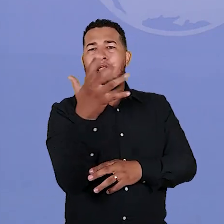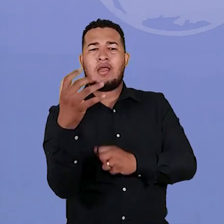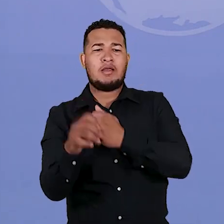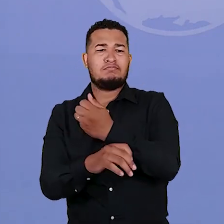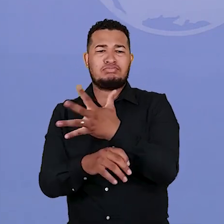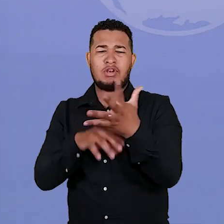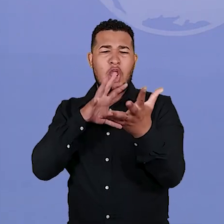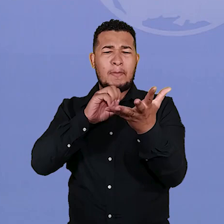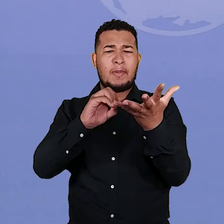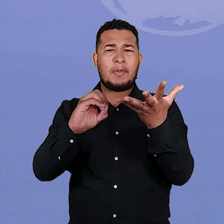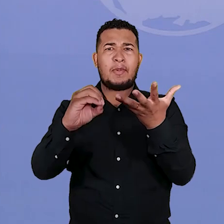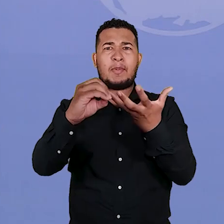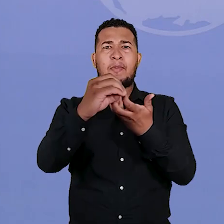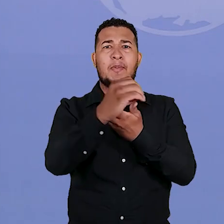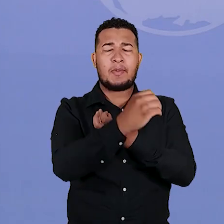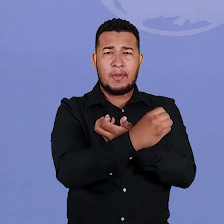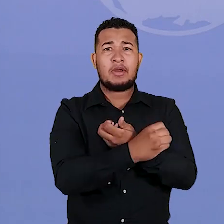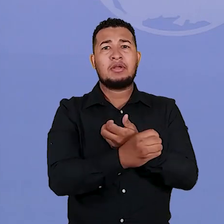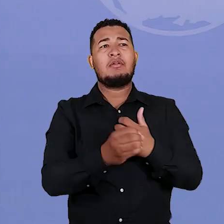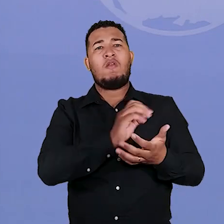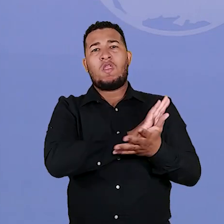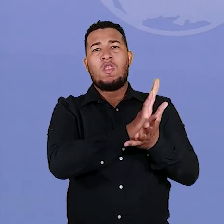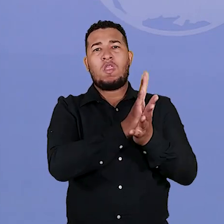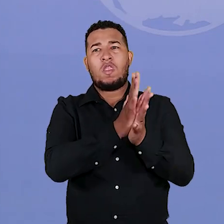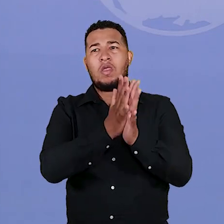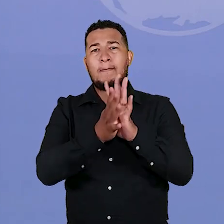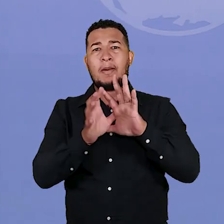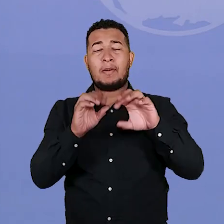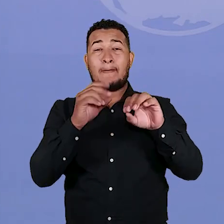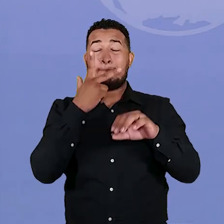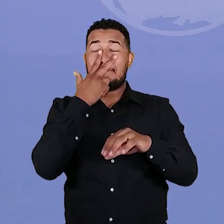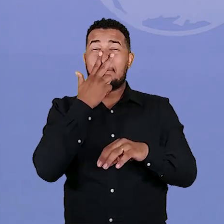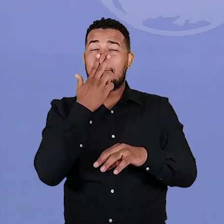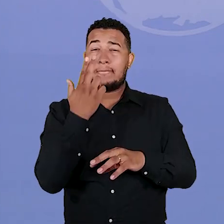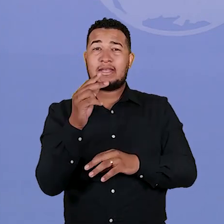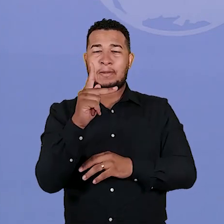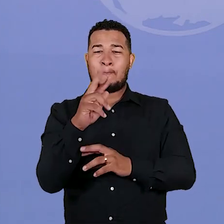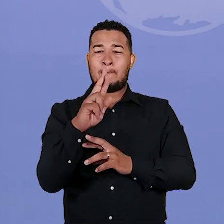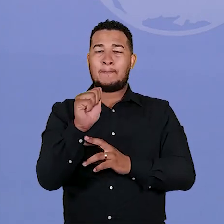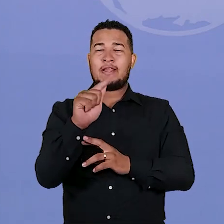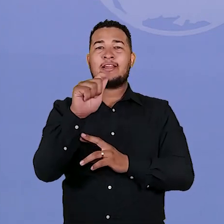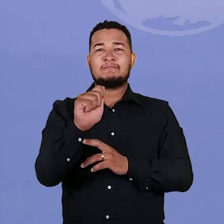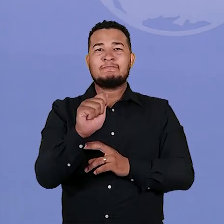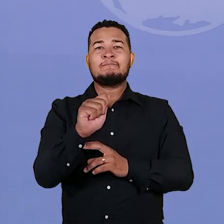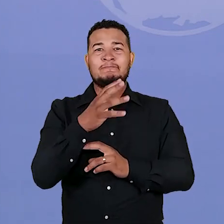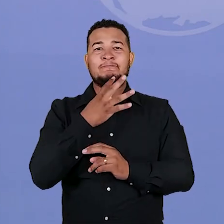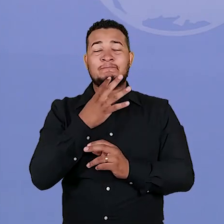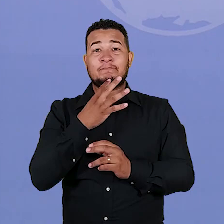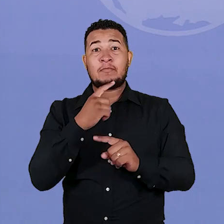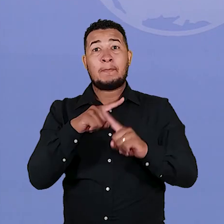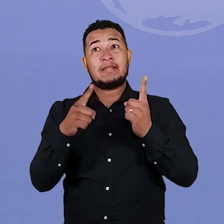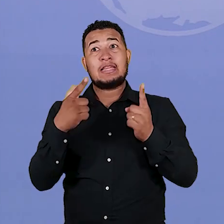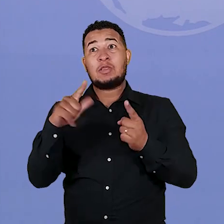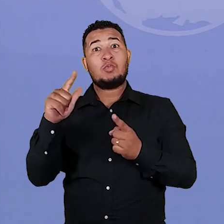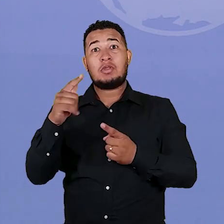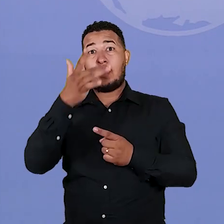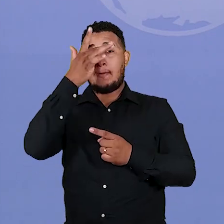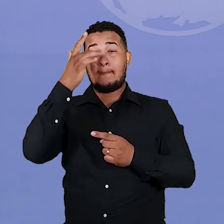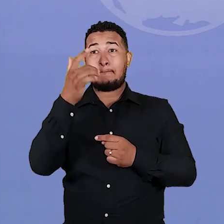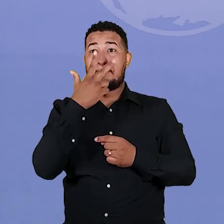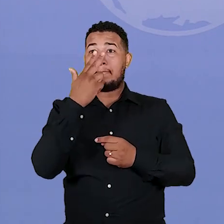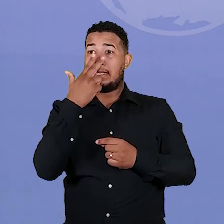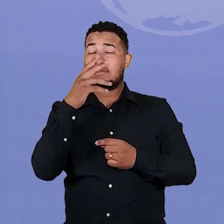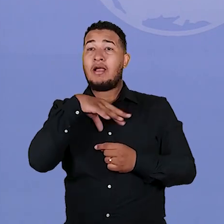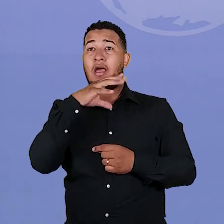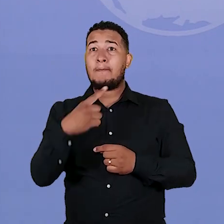come várias espécies de vegetais, né? E ele sai destruindo tudo, plantações, virou uma praga mesmo, só que